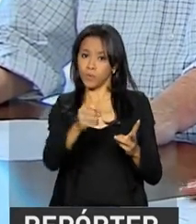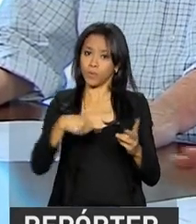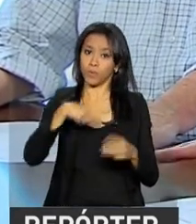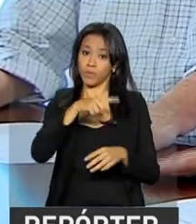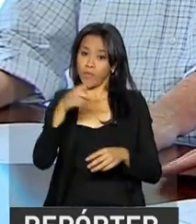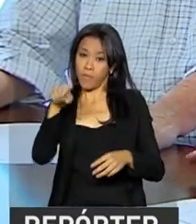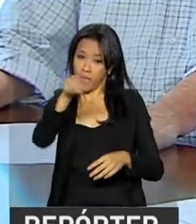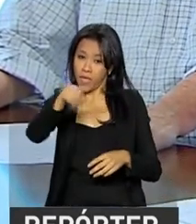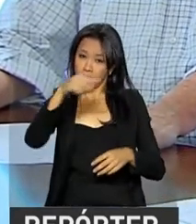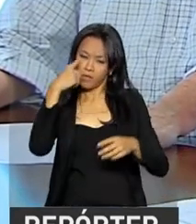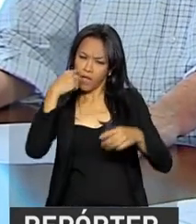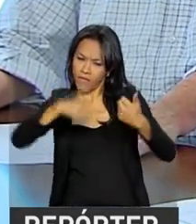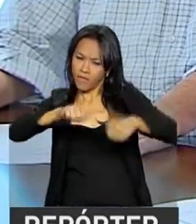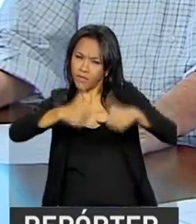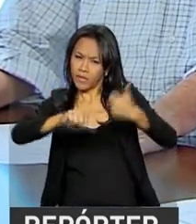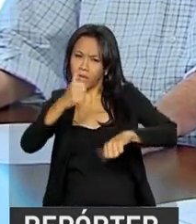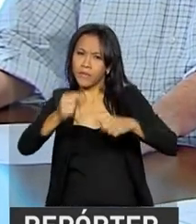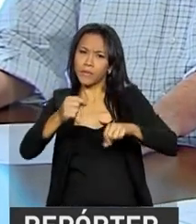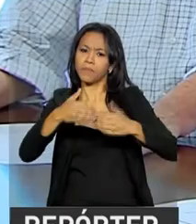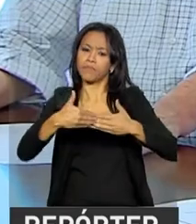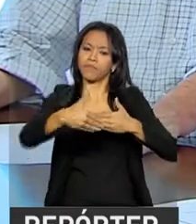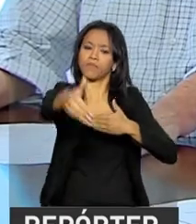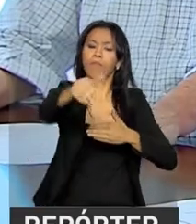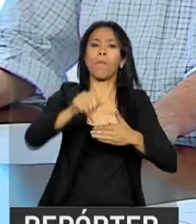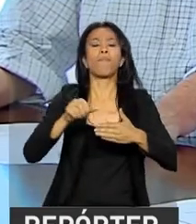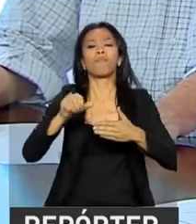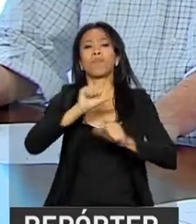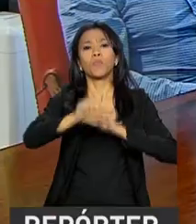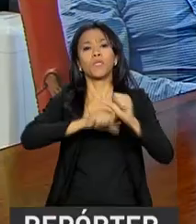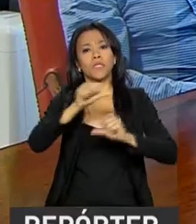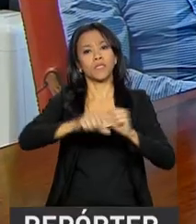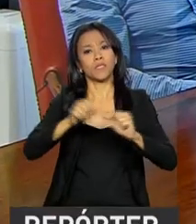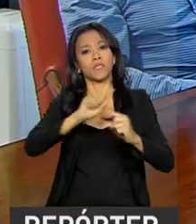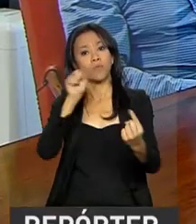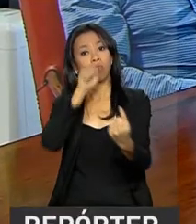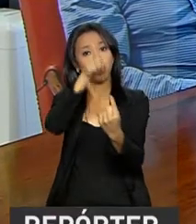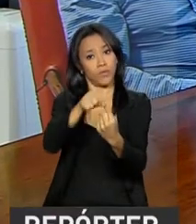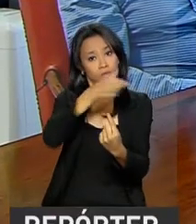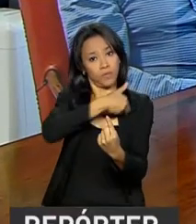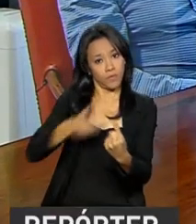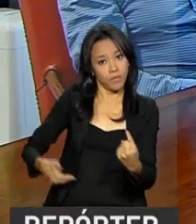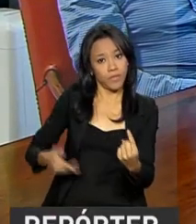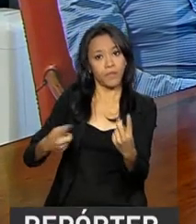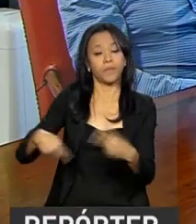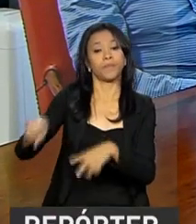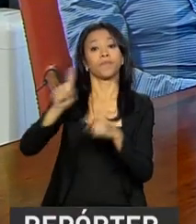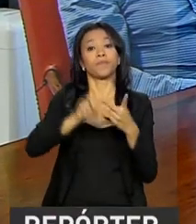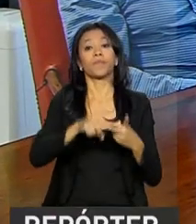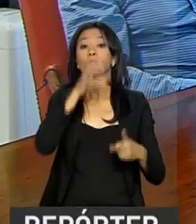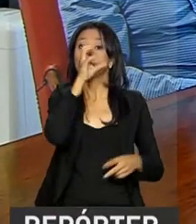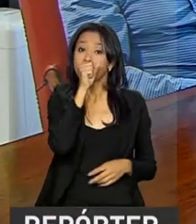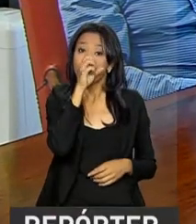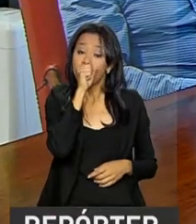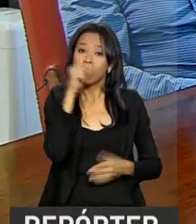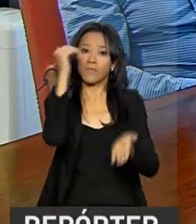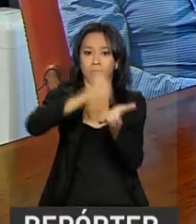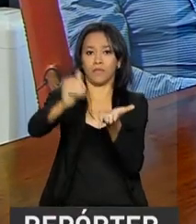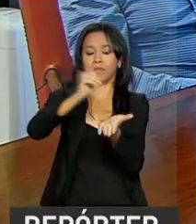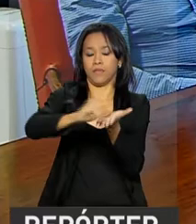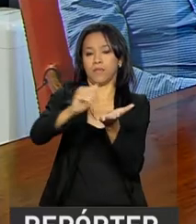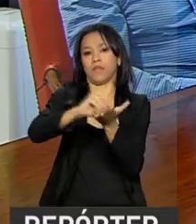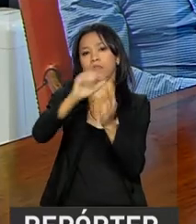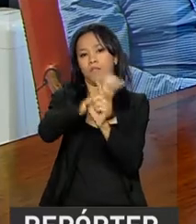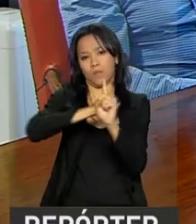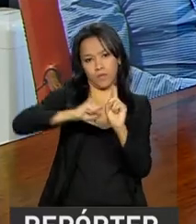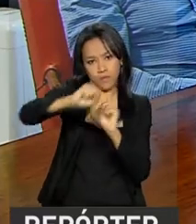avaliaram as possíveis mudanças nas metas fiscais do governo no sábado a secretaria de comunicação social da